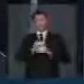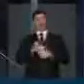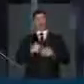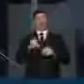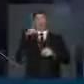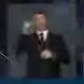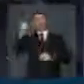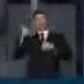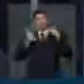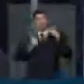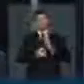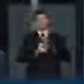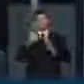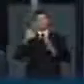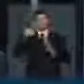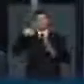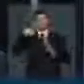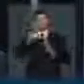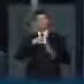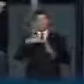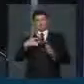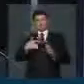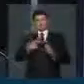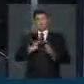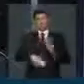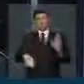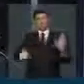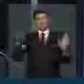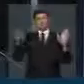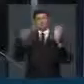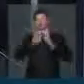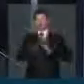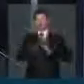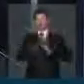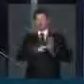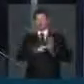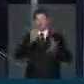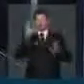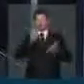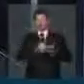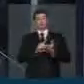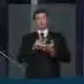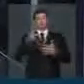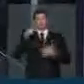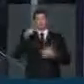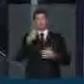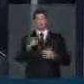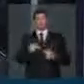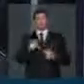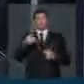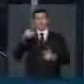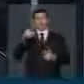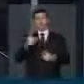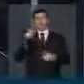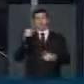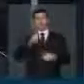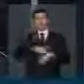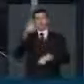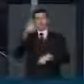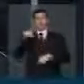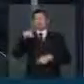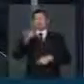para vários planos de saúde e todos eles peremptoriamente afirmaram: não fazemos